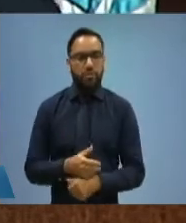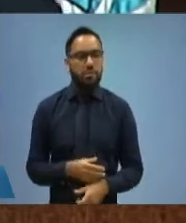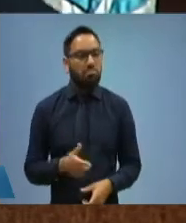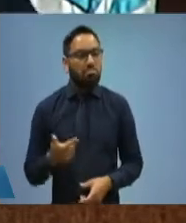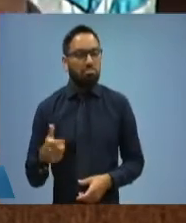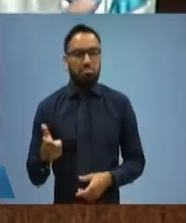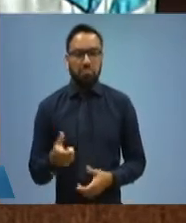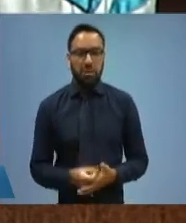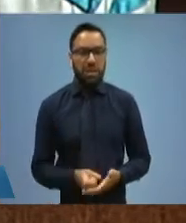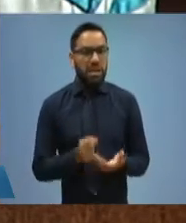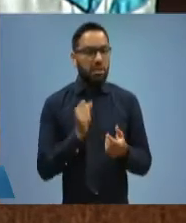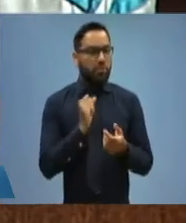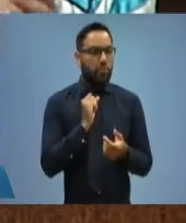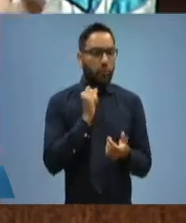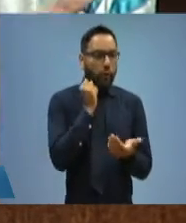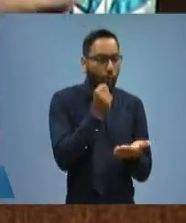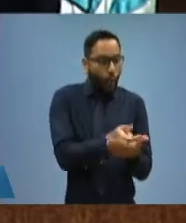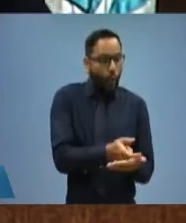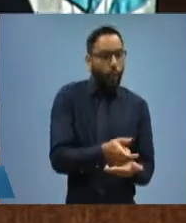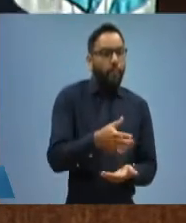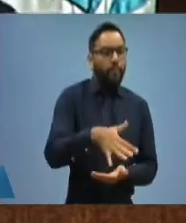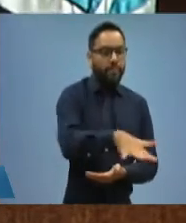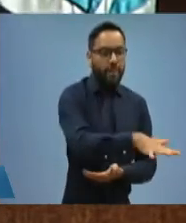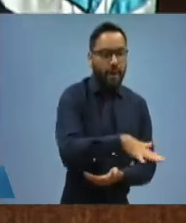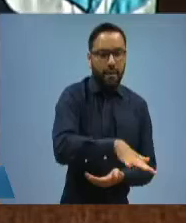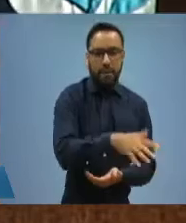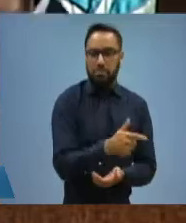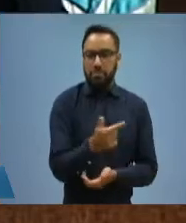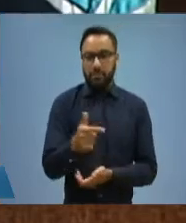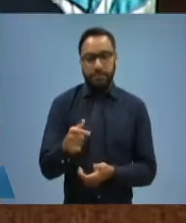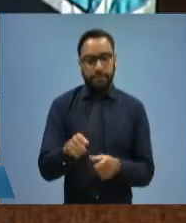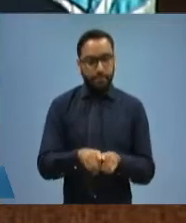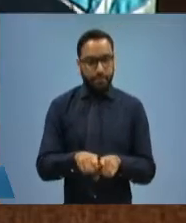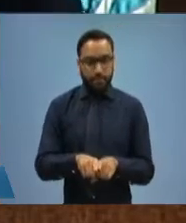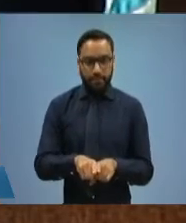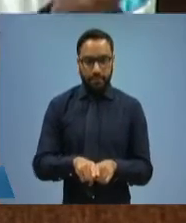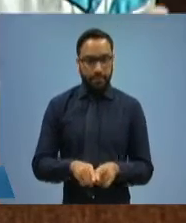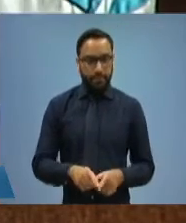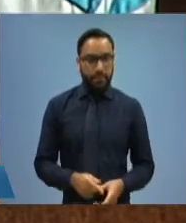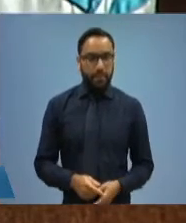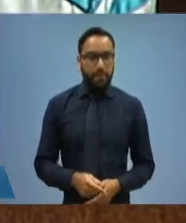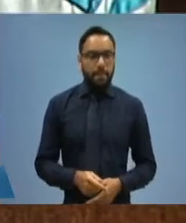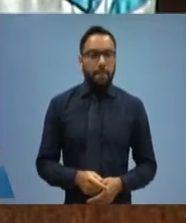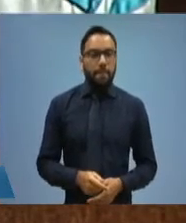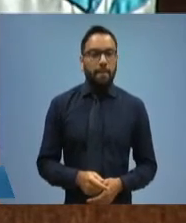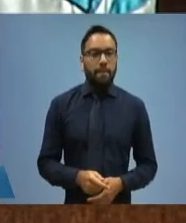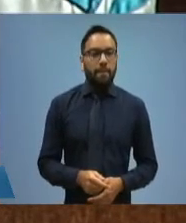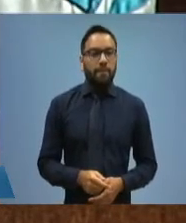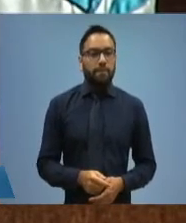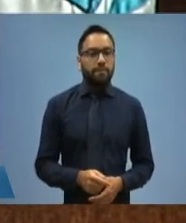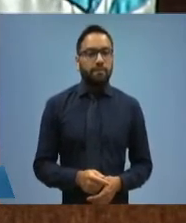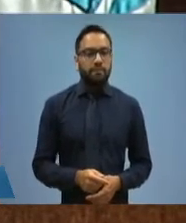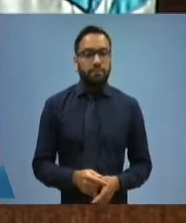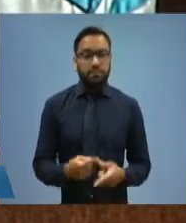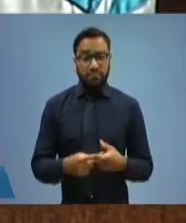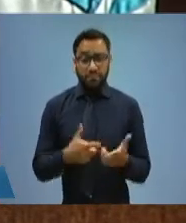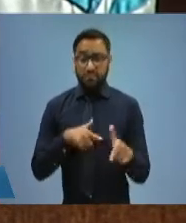espaço físico, muito pelo contrário, apenas a disponibilidade de espaços físicos para a realização de atividades que já acontecem.